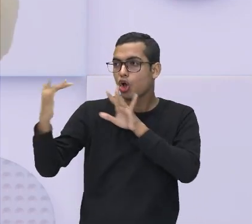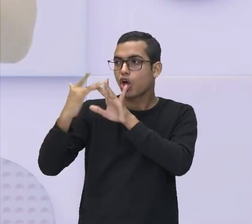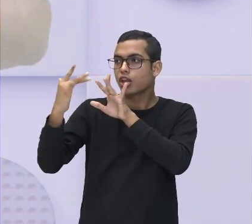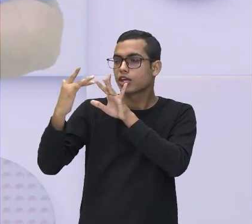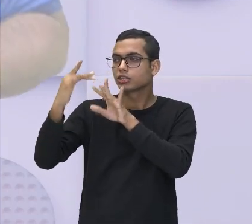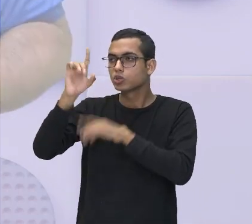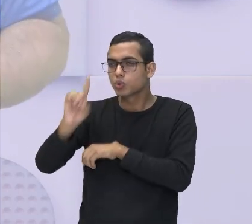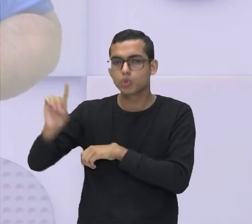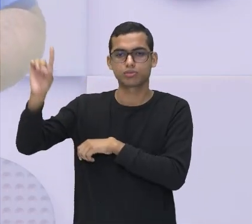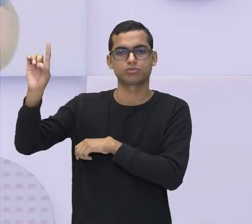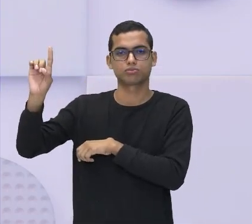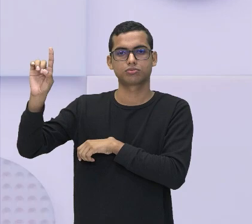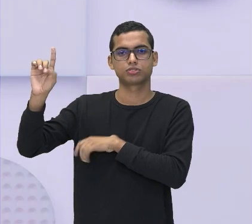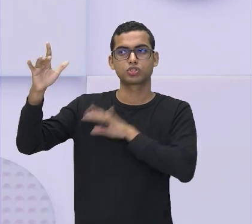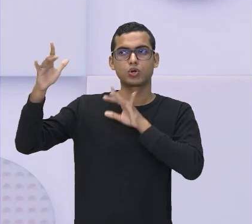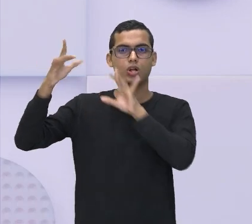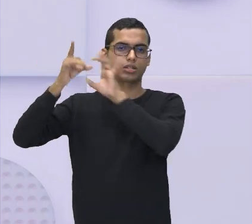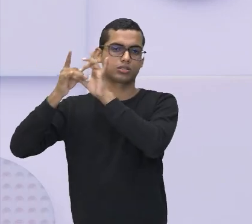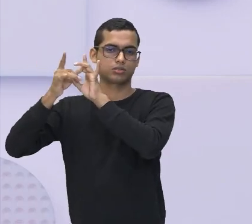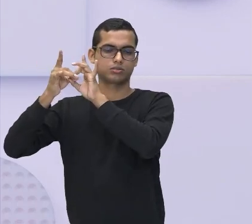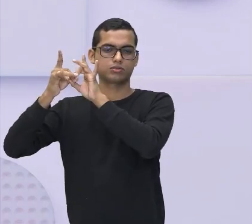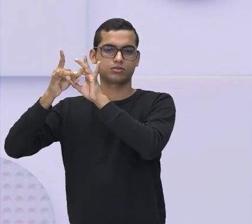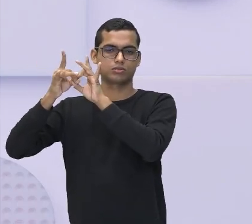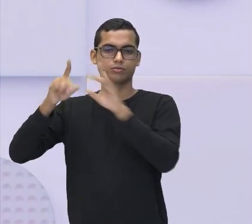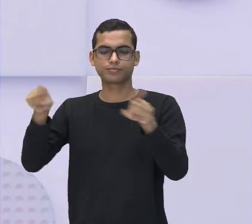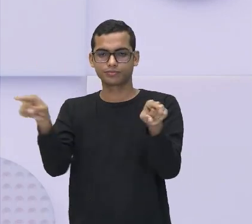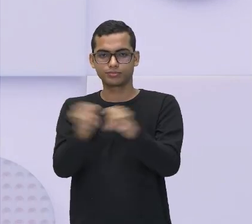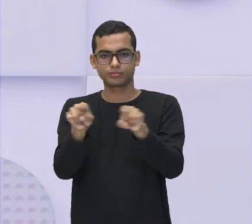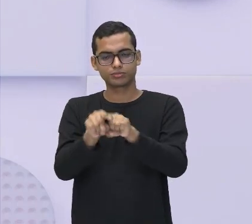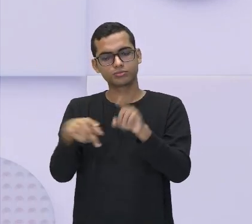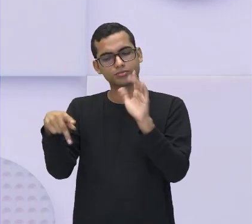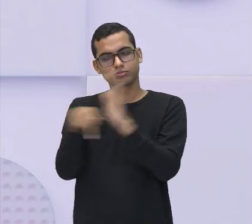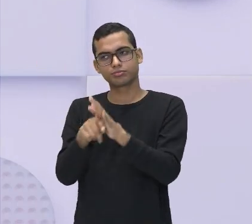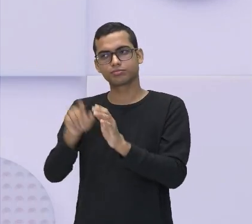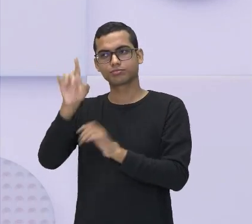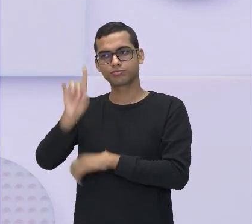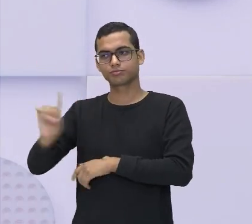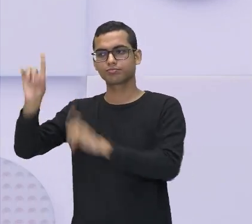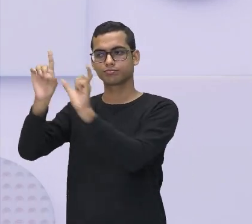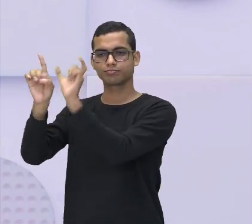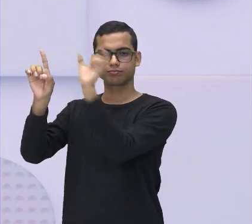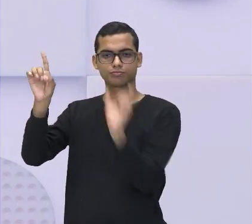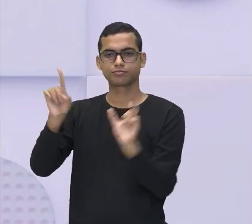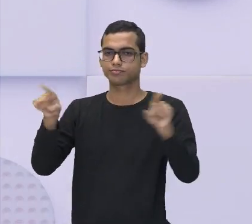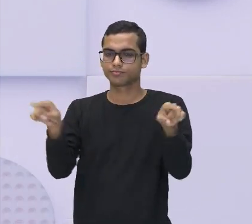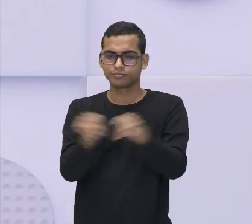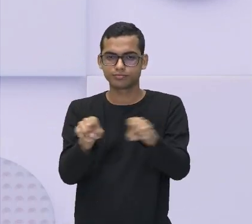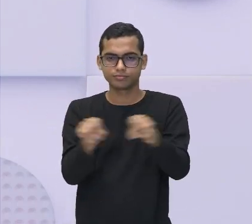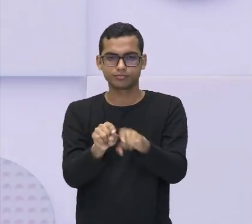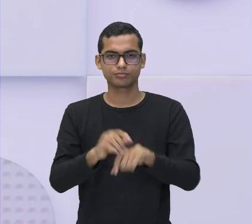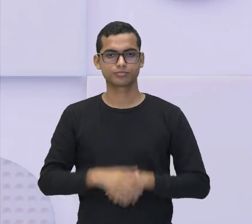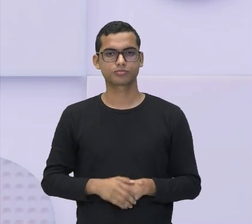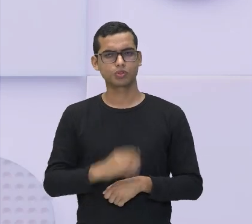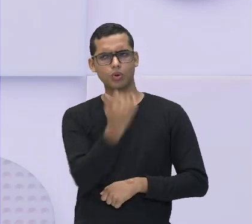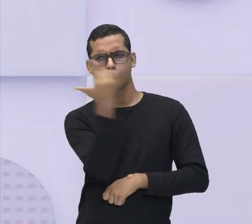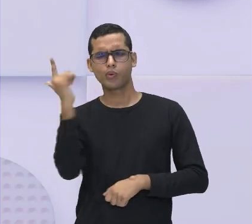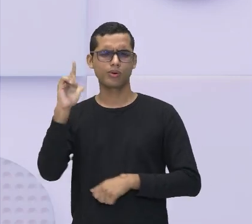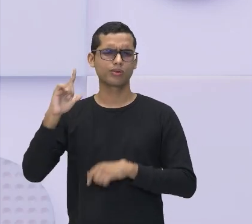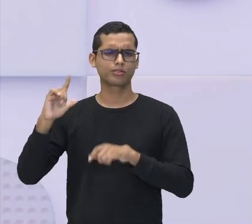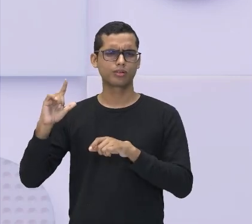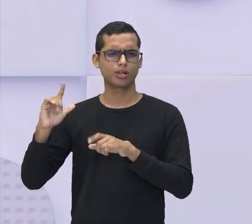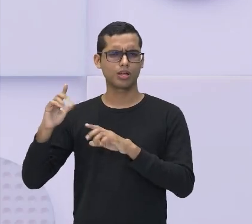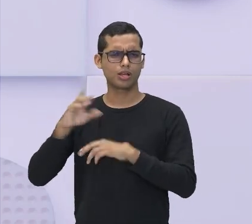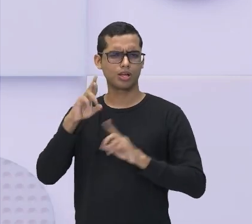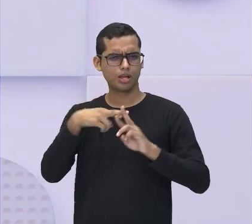Da mesma maneira, nas várias tradições religiosas, como a Torá ou o próprio